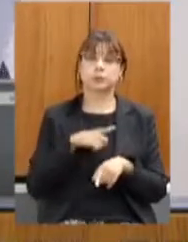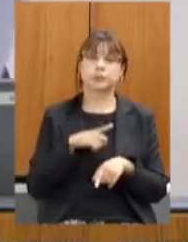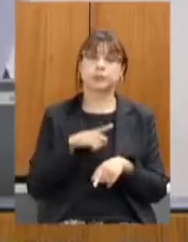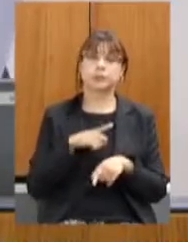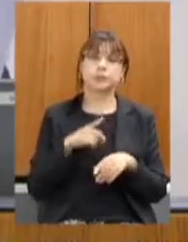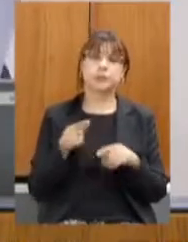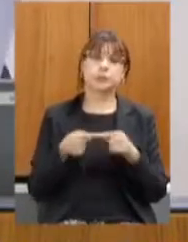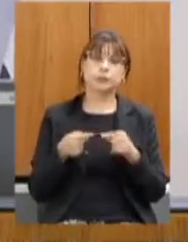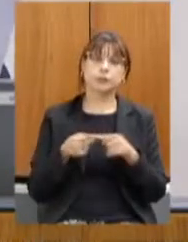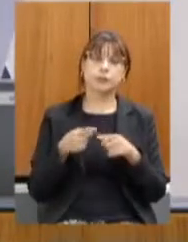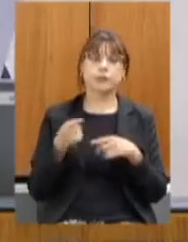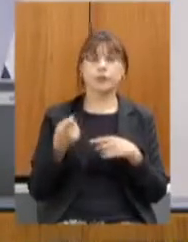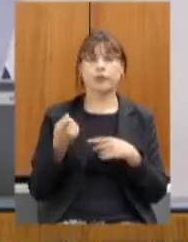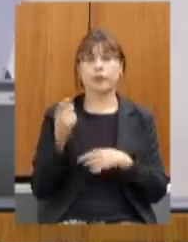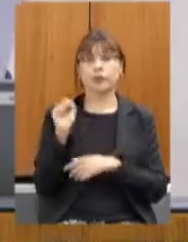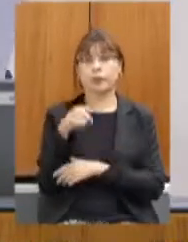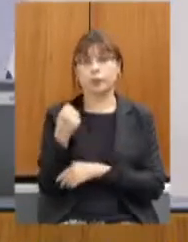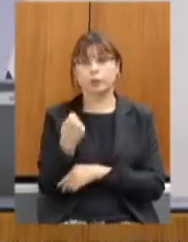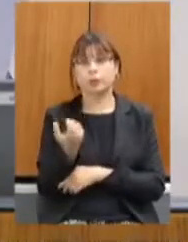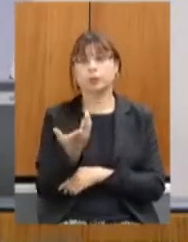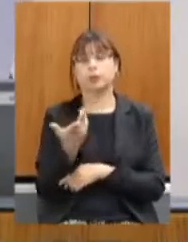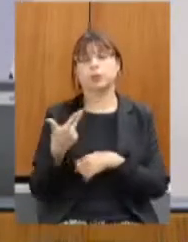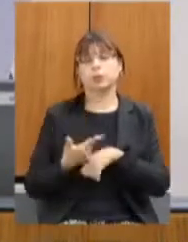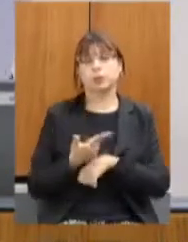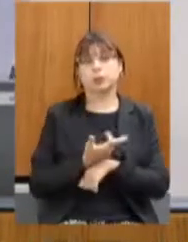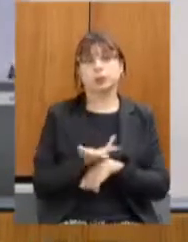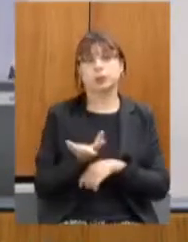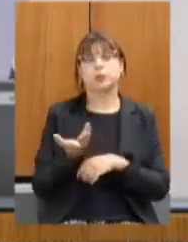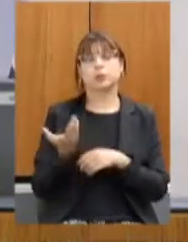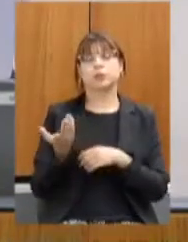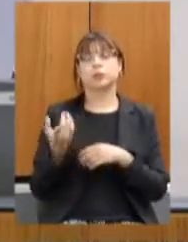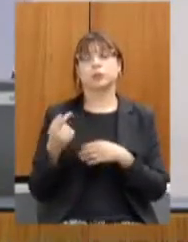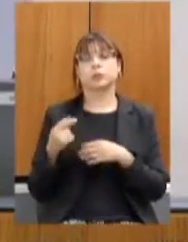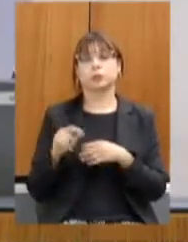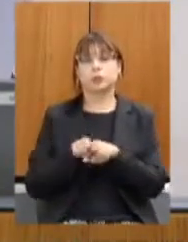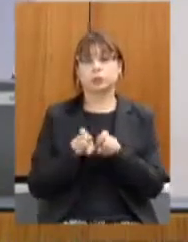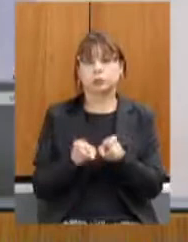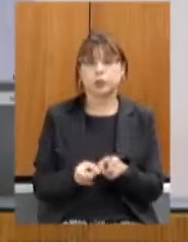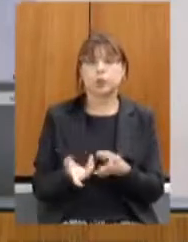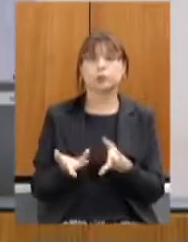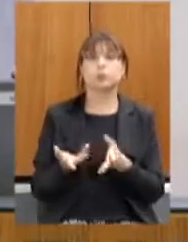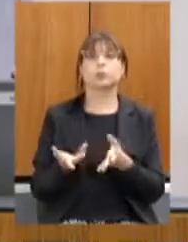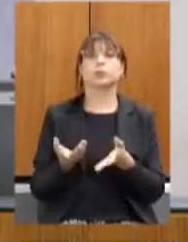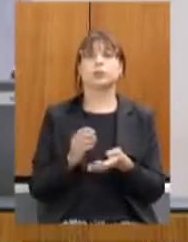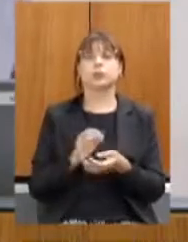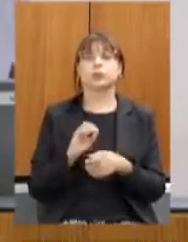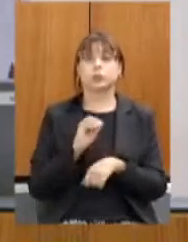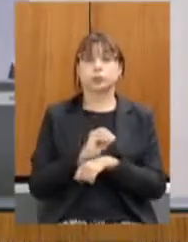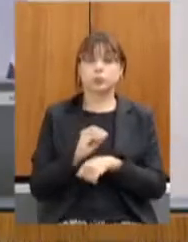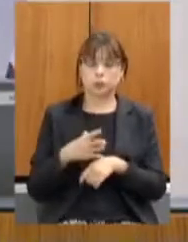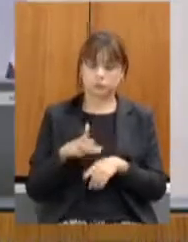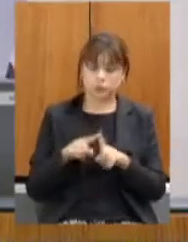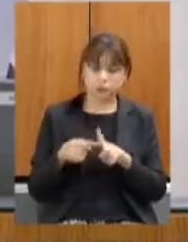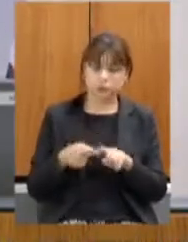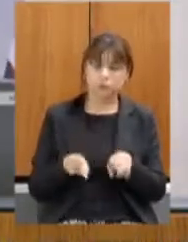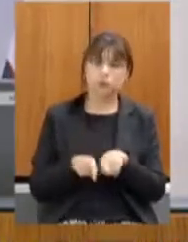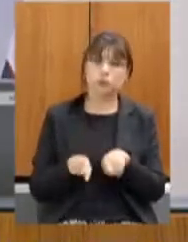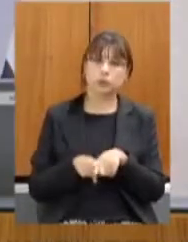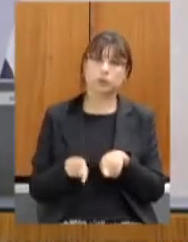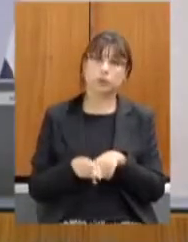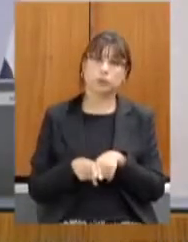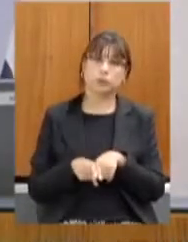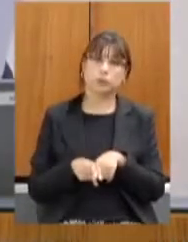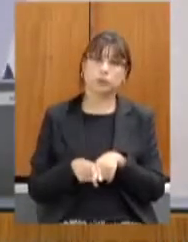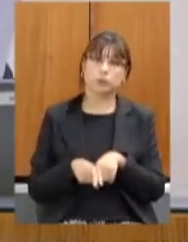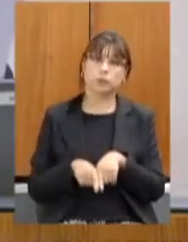Clínica Médica Pediatria cirurgia anestesiologia ginecologia e Obstetrícia para atendimento aos usuários